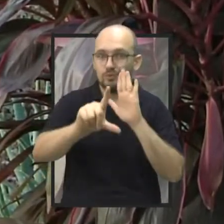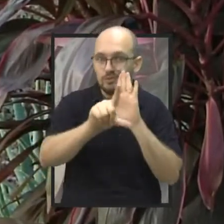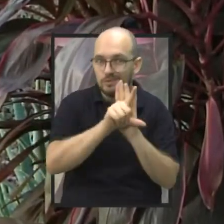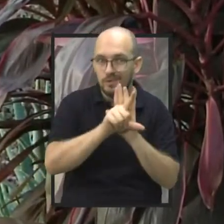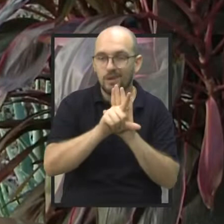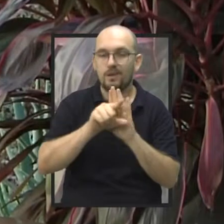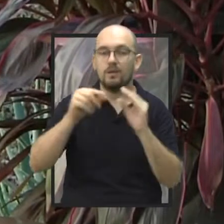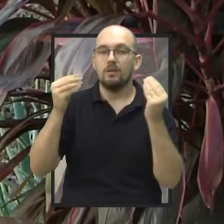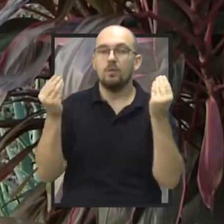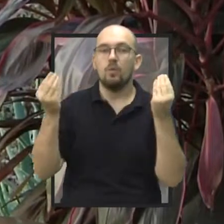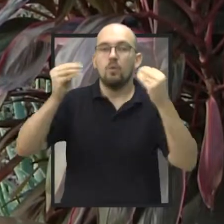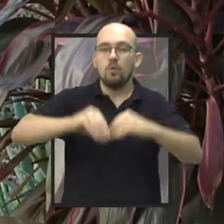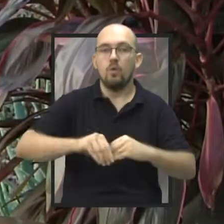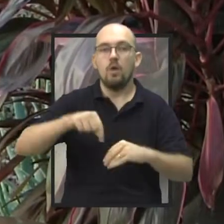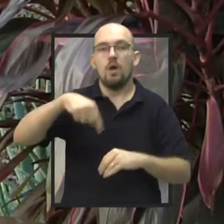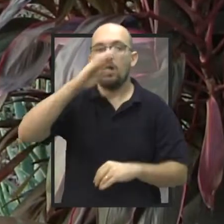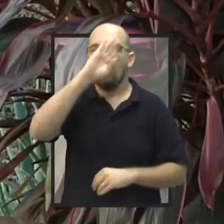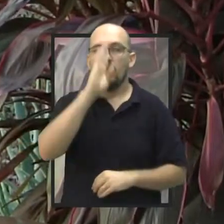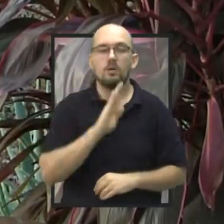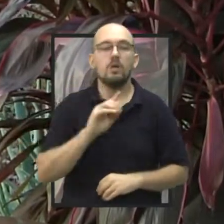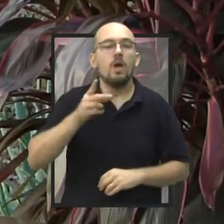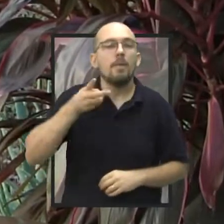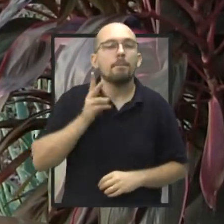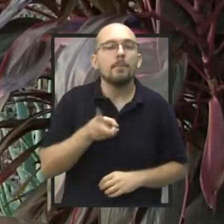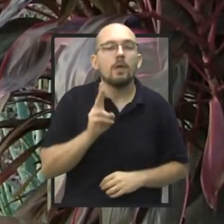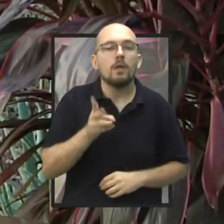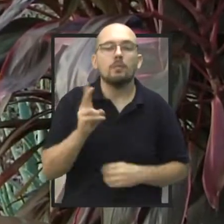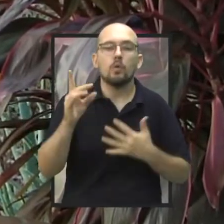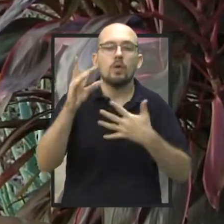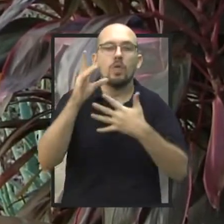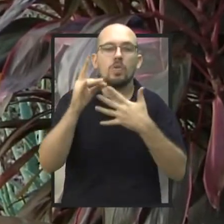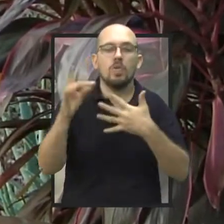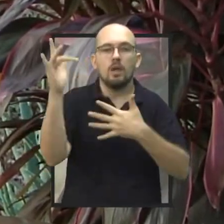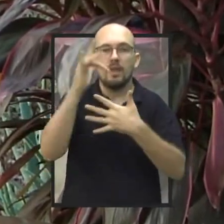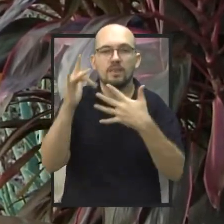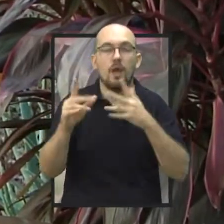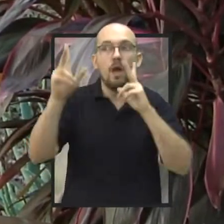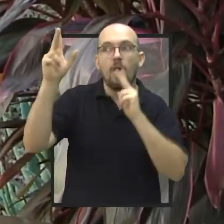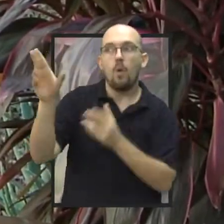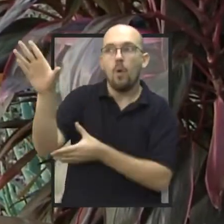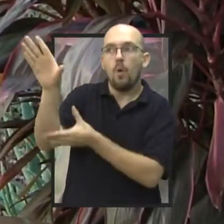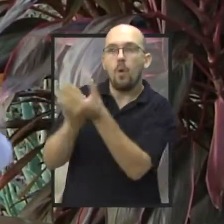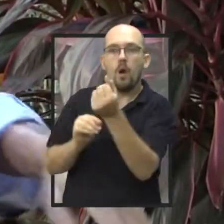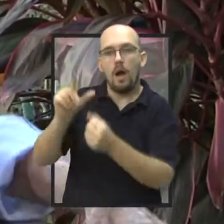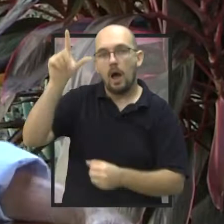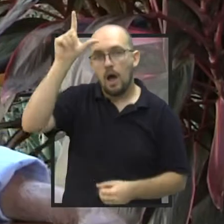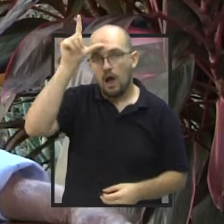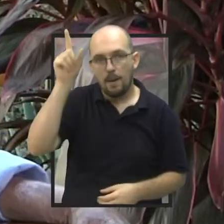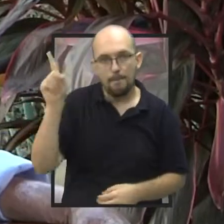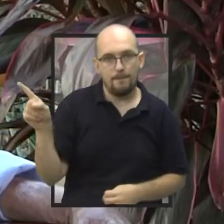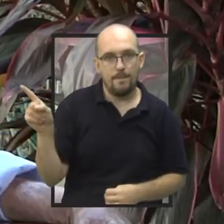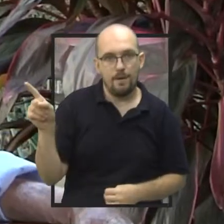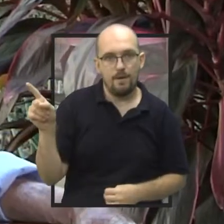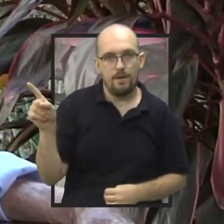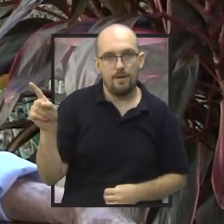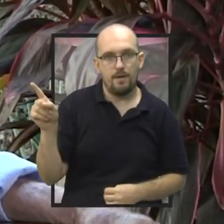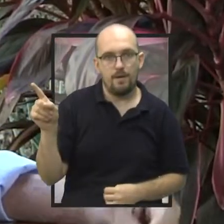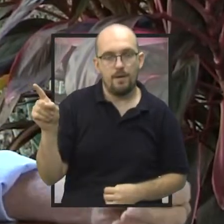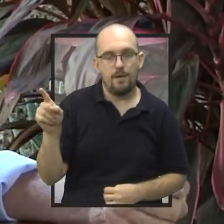implementando no Brasil o mesmo critério eleitoral alemão. Ou